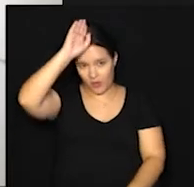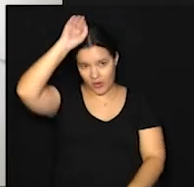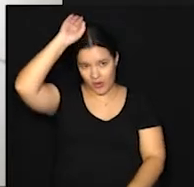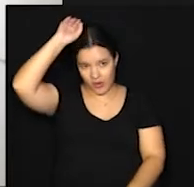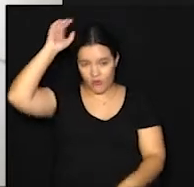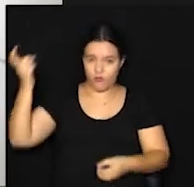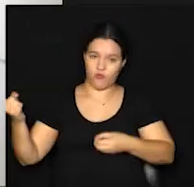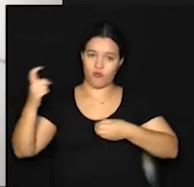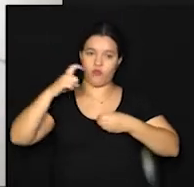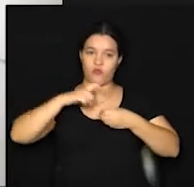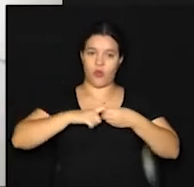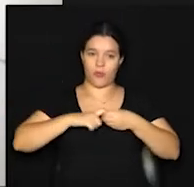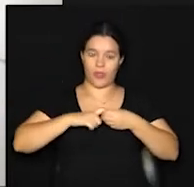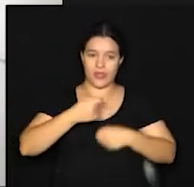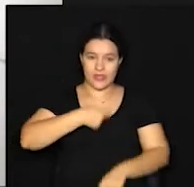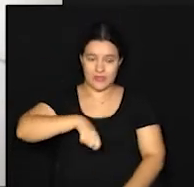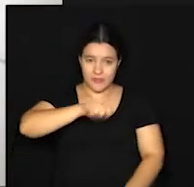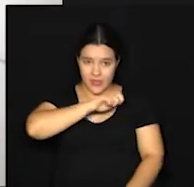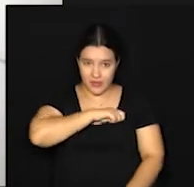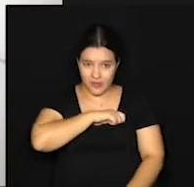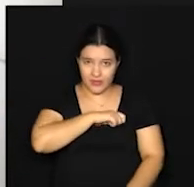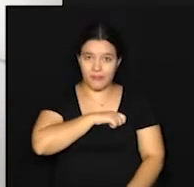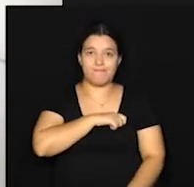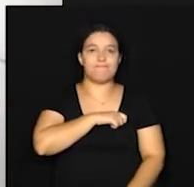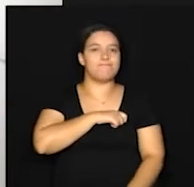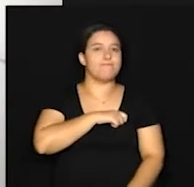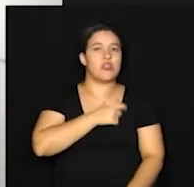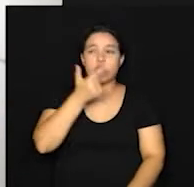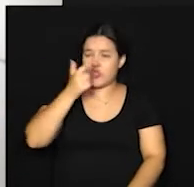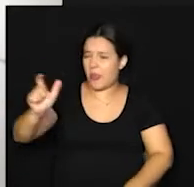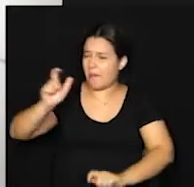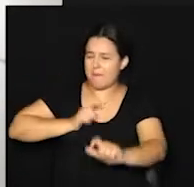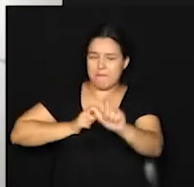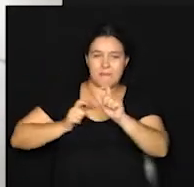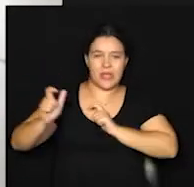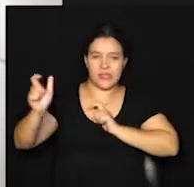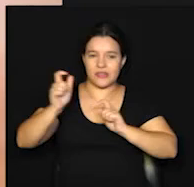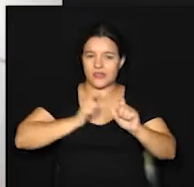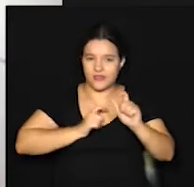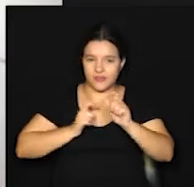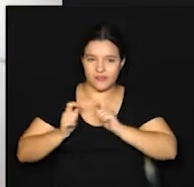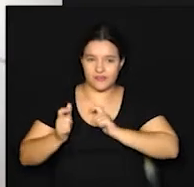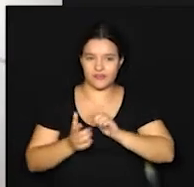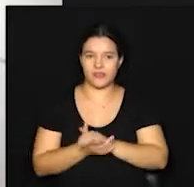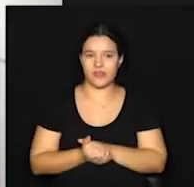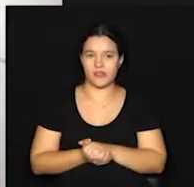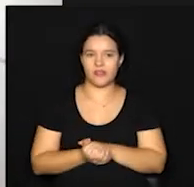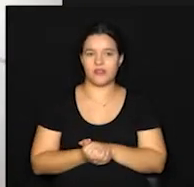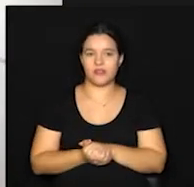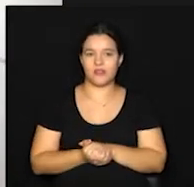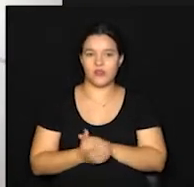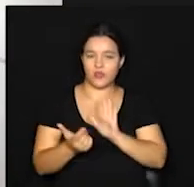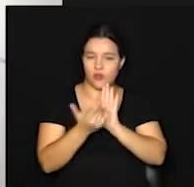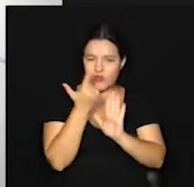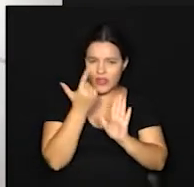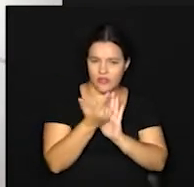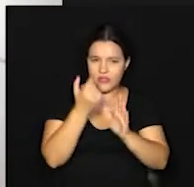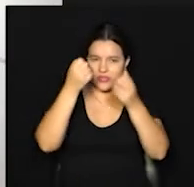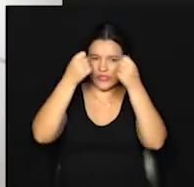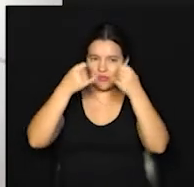para Barcelona e as ameaças elas se intensificam muito. Tem uma outra parte que eu conto no